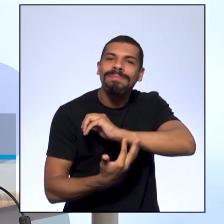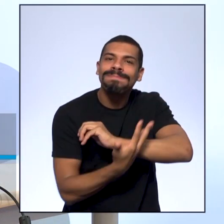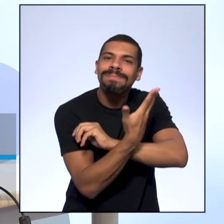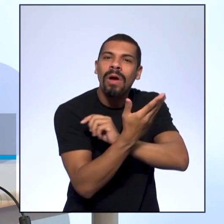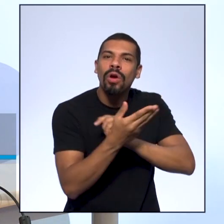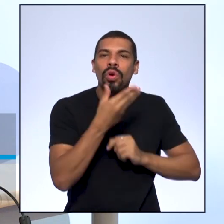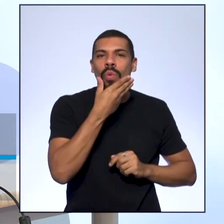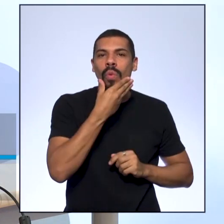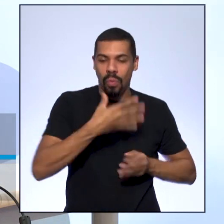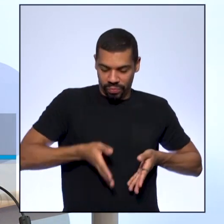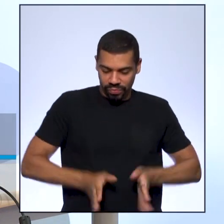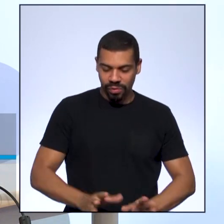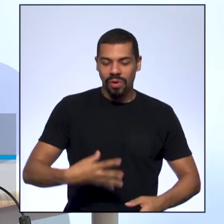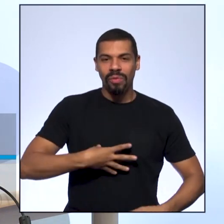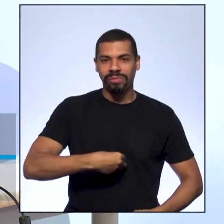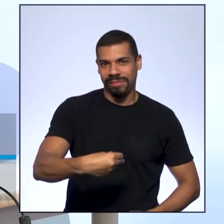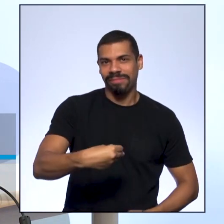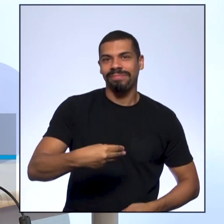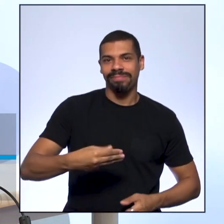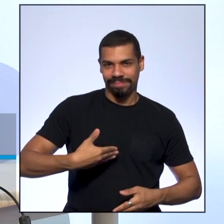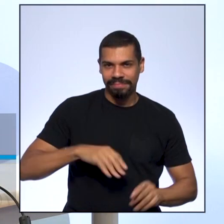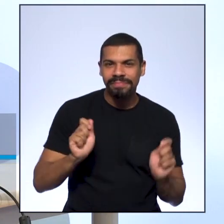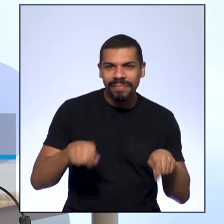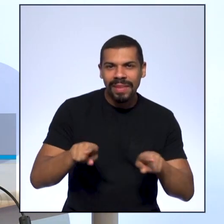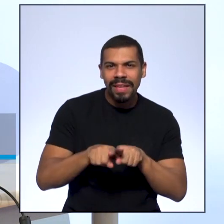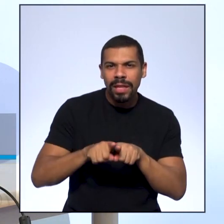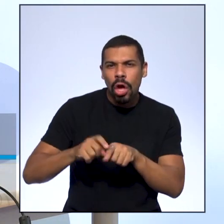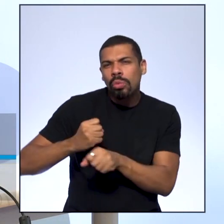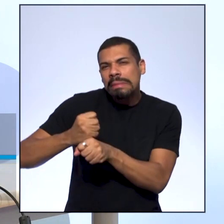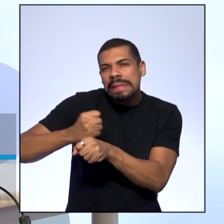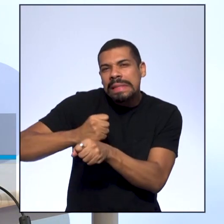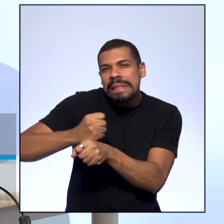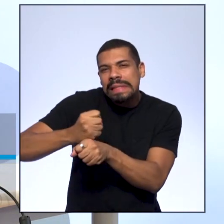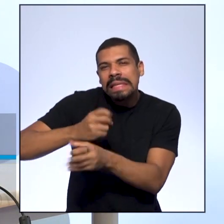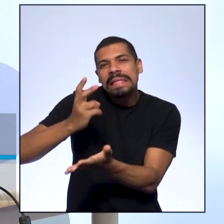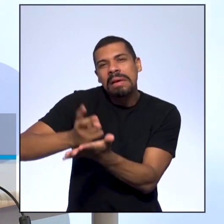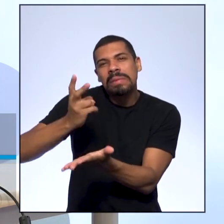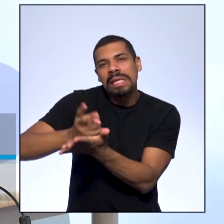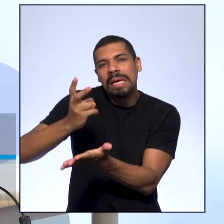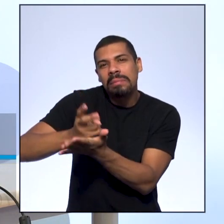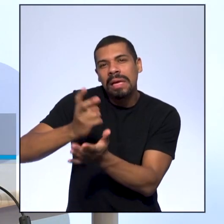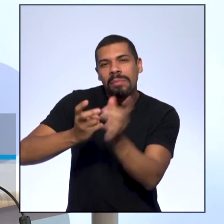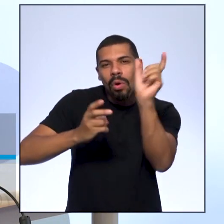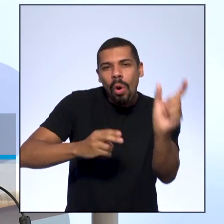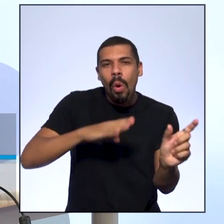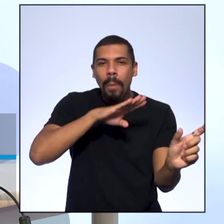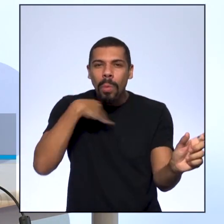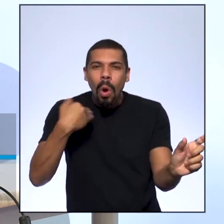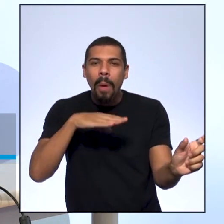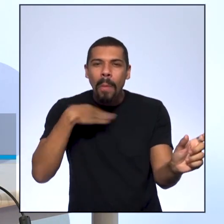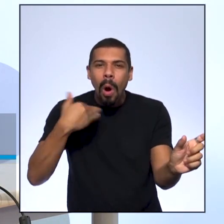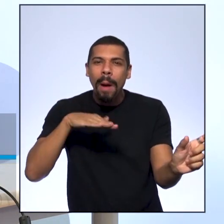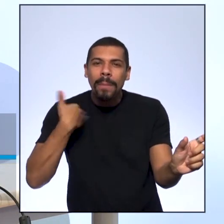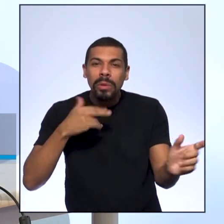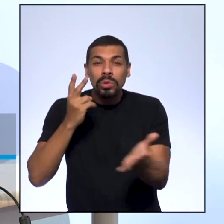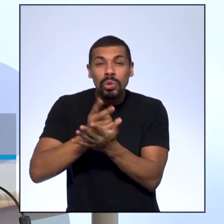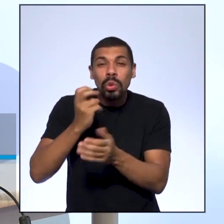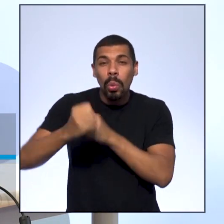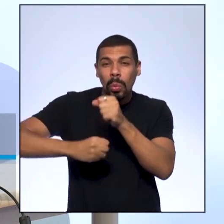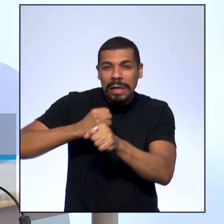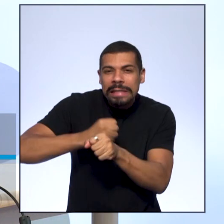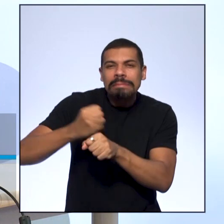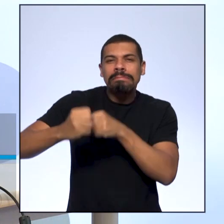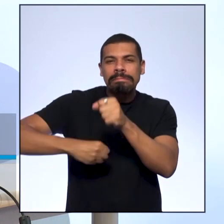todo ano Osíris morre, todo ano a Ísis chora, todo ano o Horus ressuscita o pai,